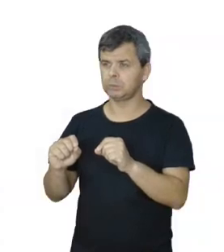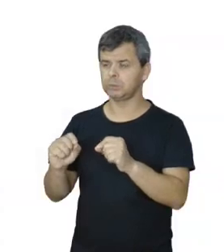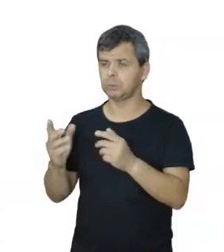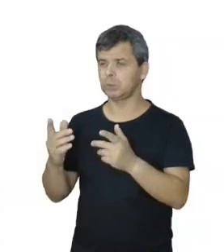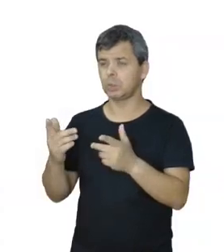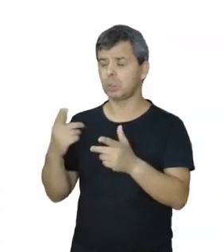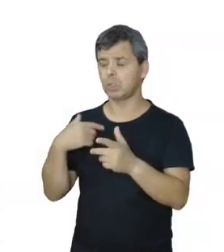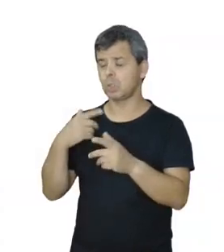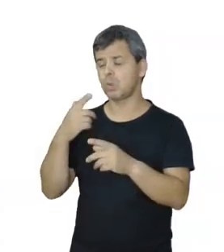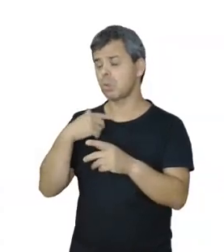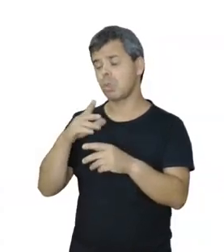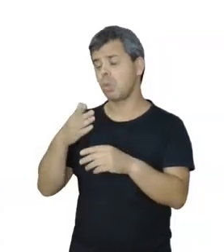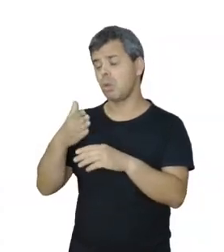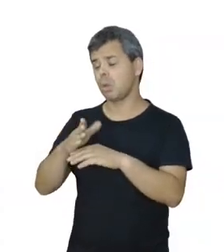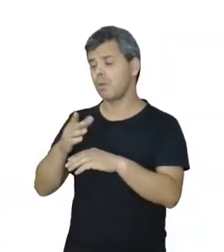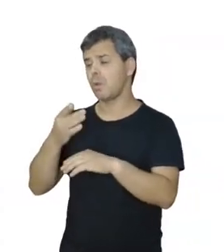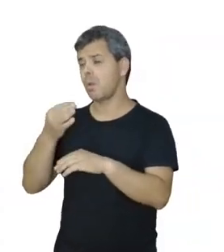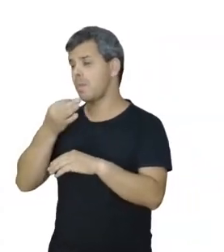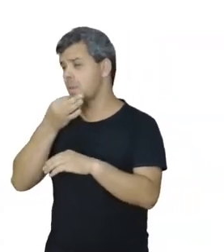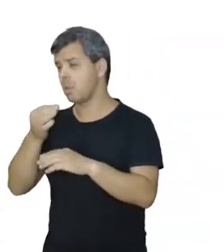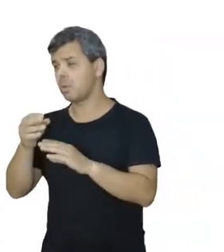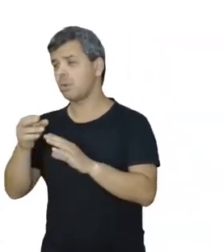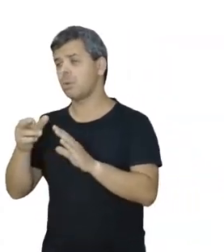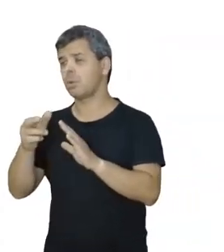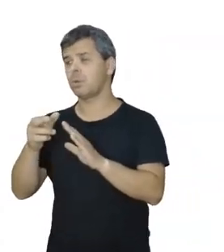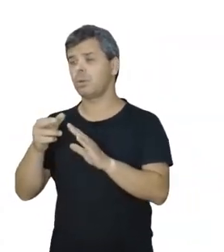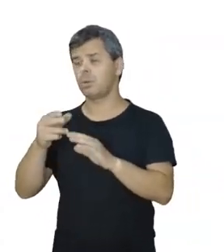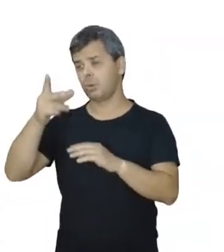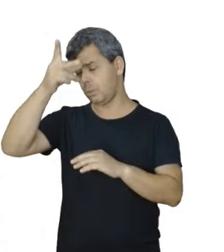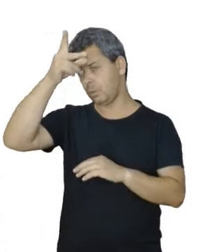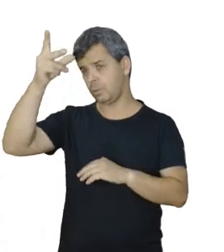Ele não passou pelas prefeituras.